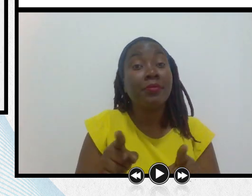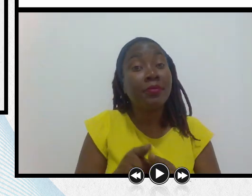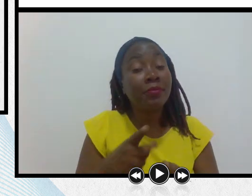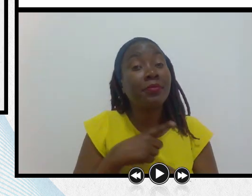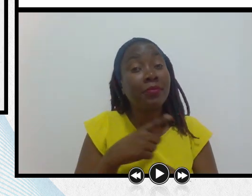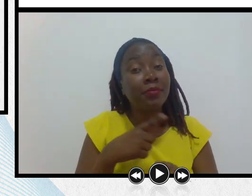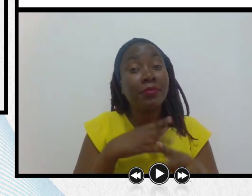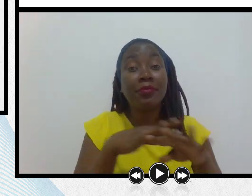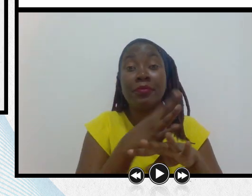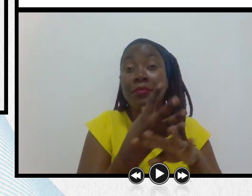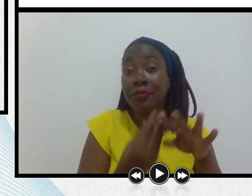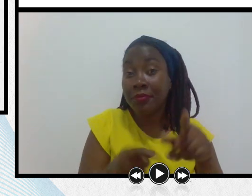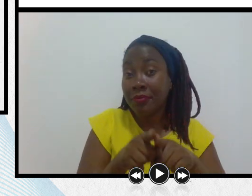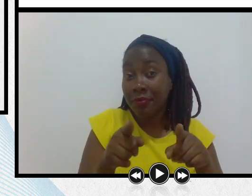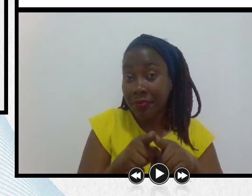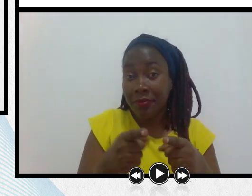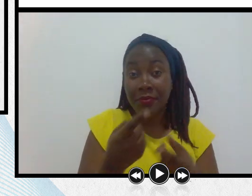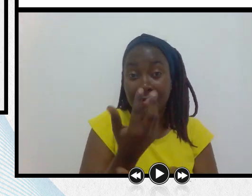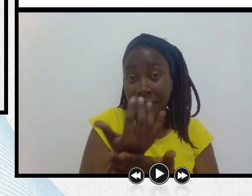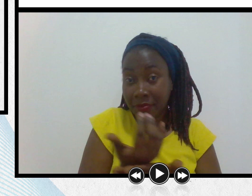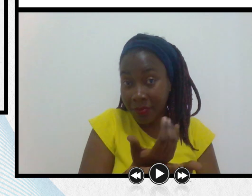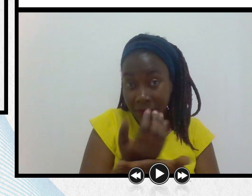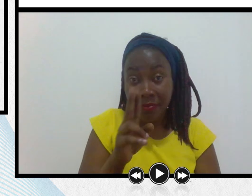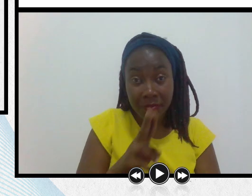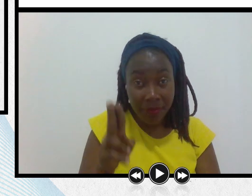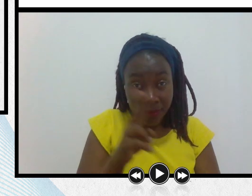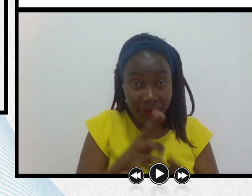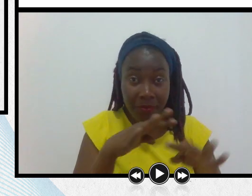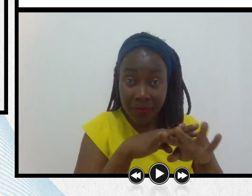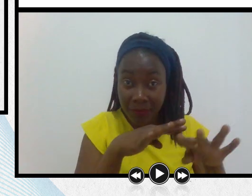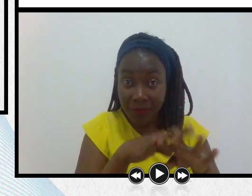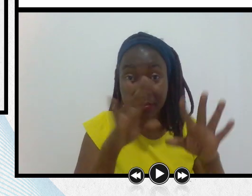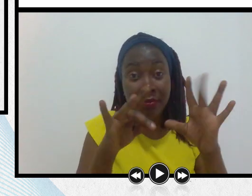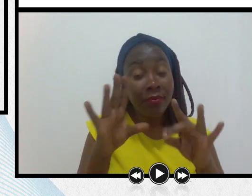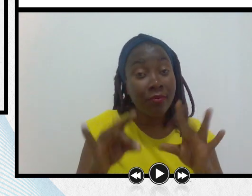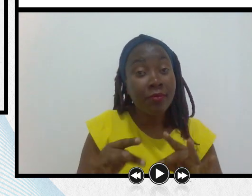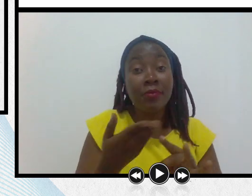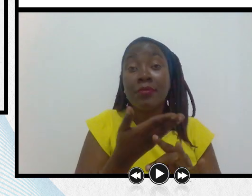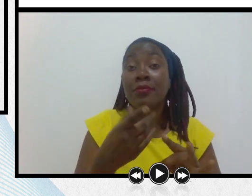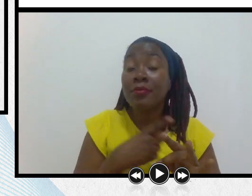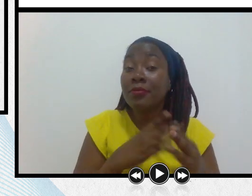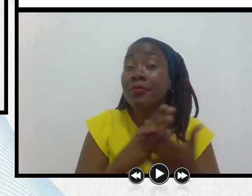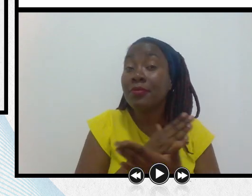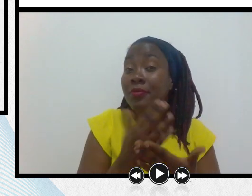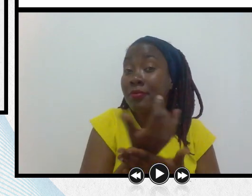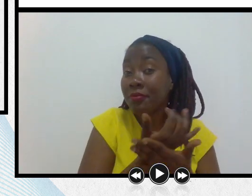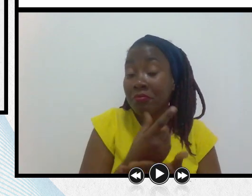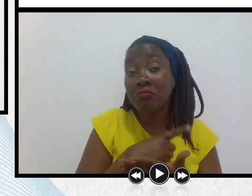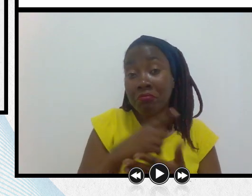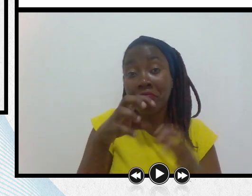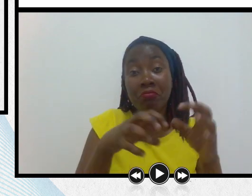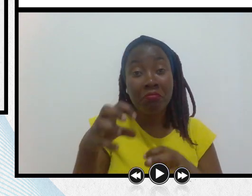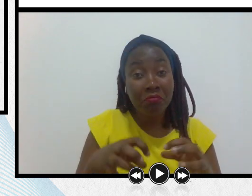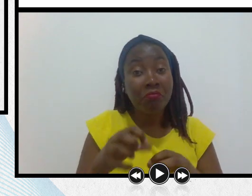também existem esses filtros, né, essas velas que são utilizadas em filtros de barro, e nelas existem algumas velas, tem carvão